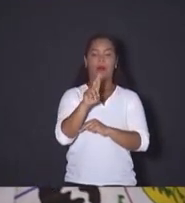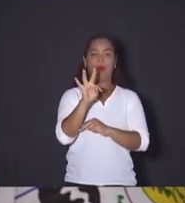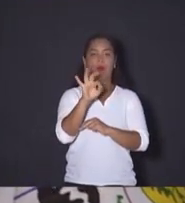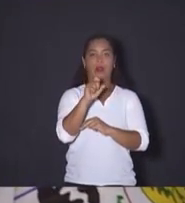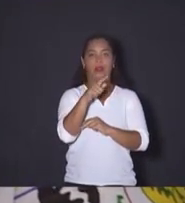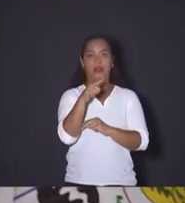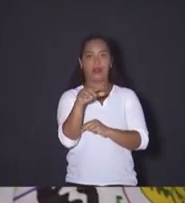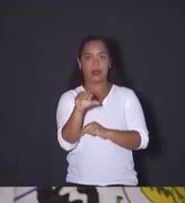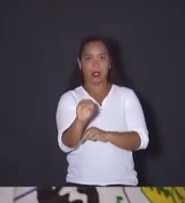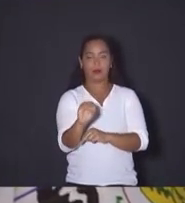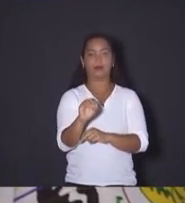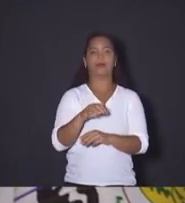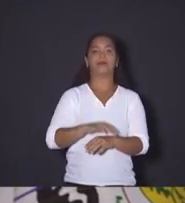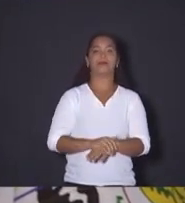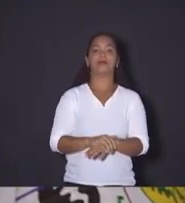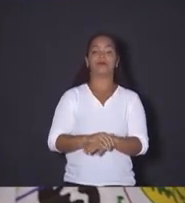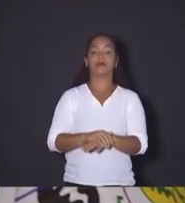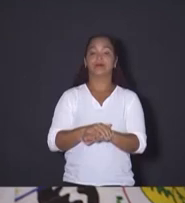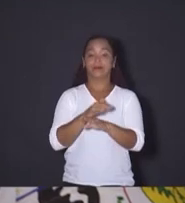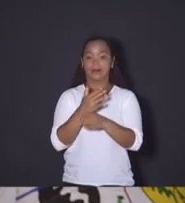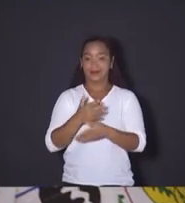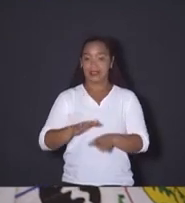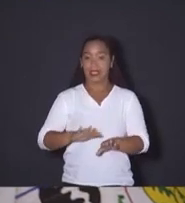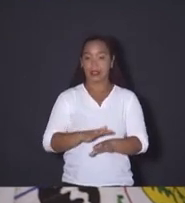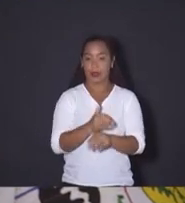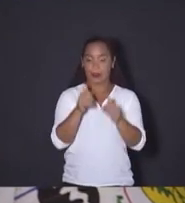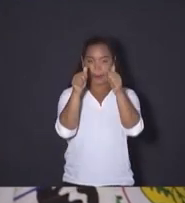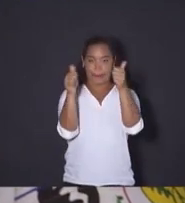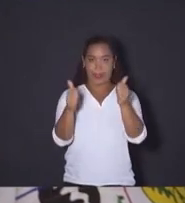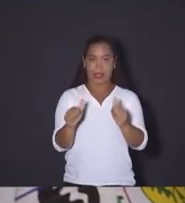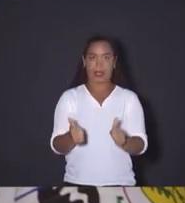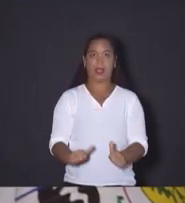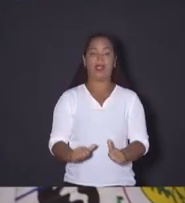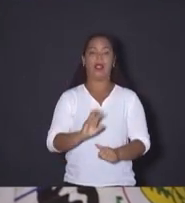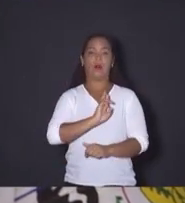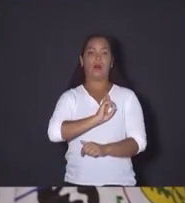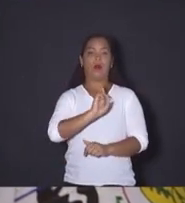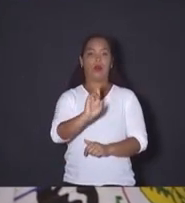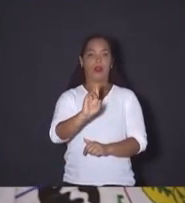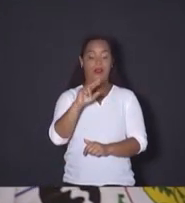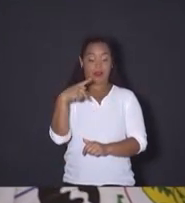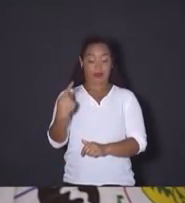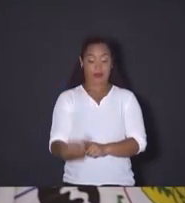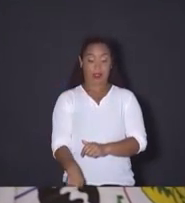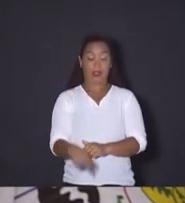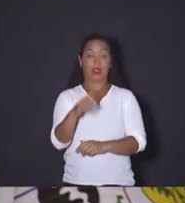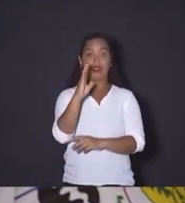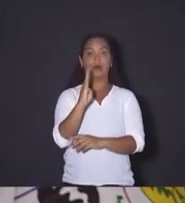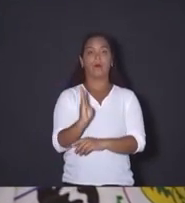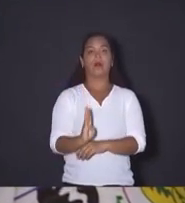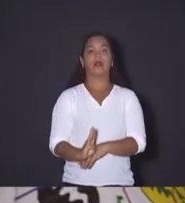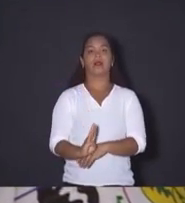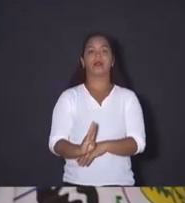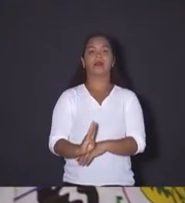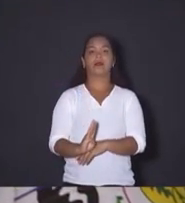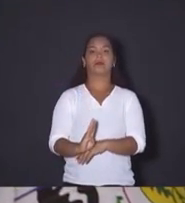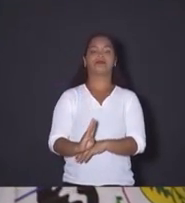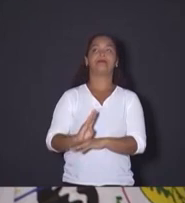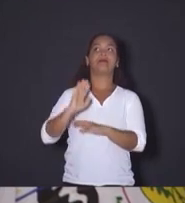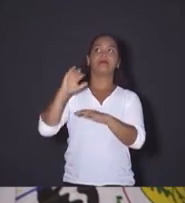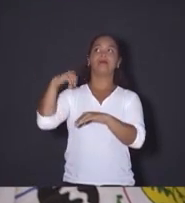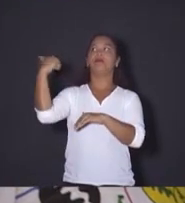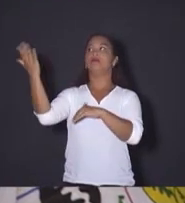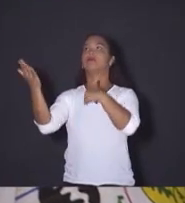talvez a única religião estritamente brasileira né porque ela nasce aqui em lugar em outro lugar do mundo não